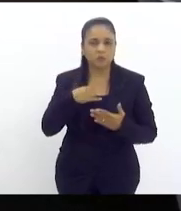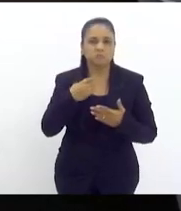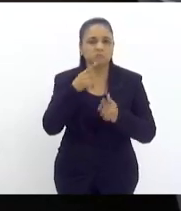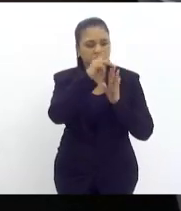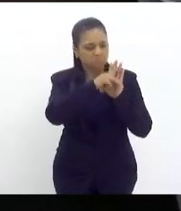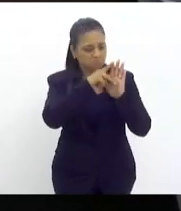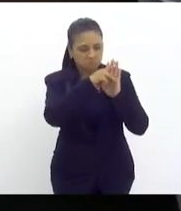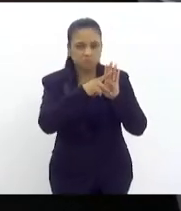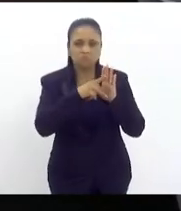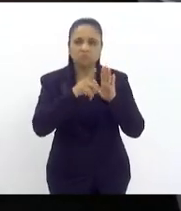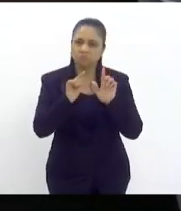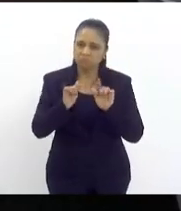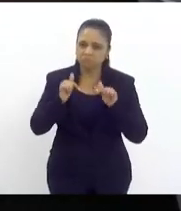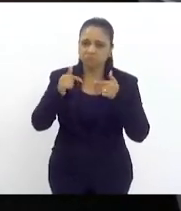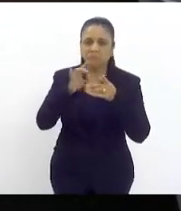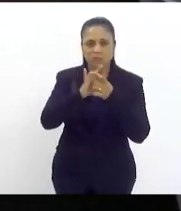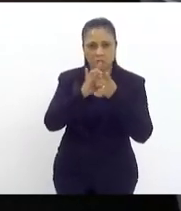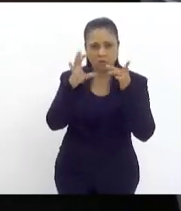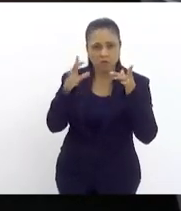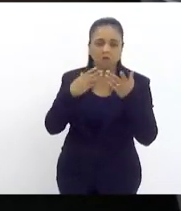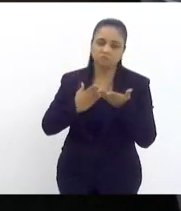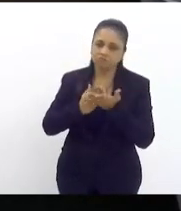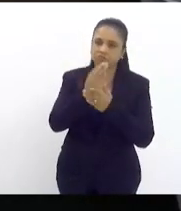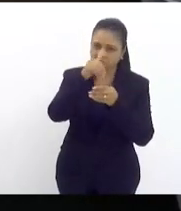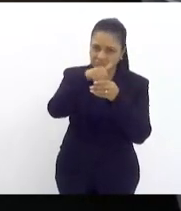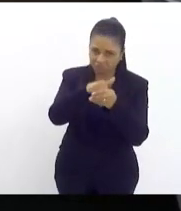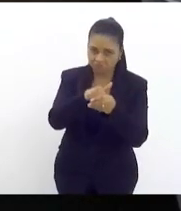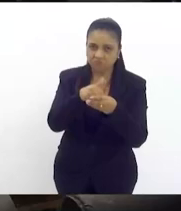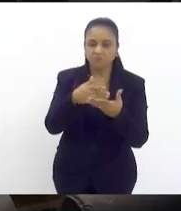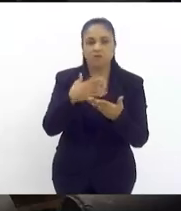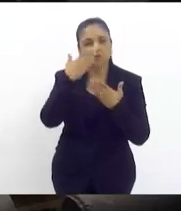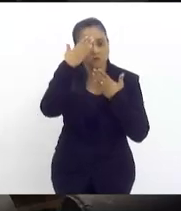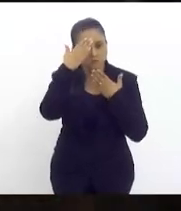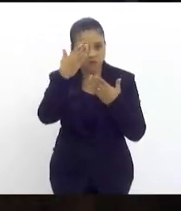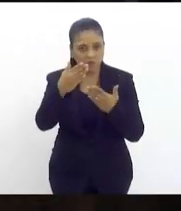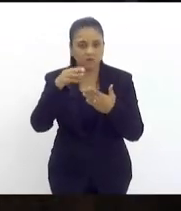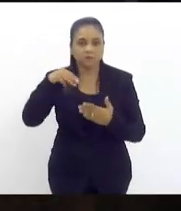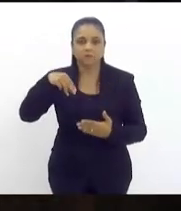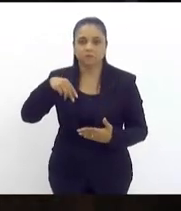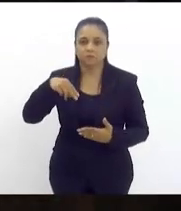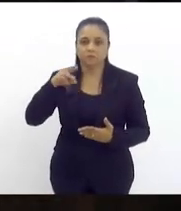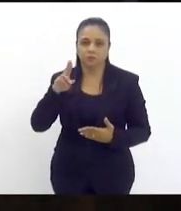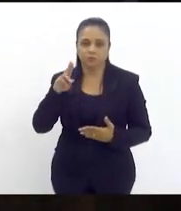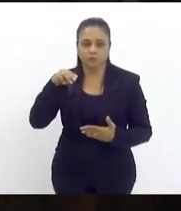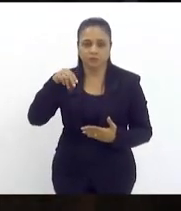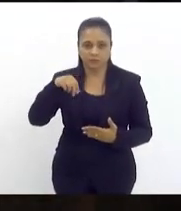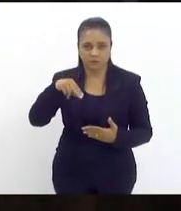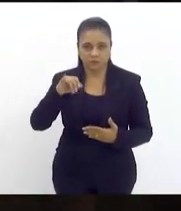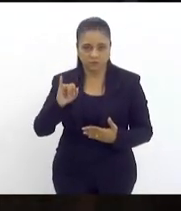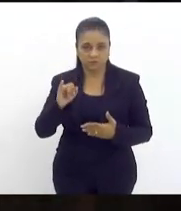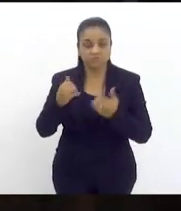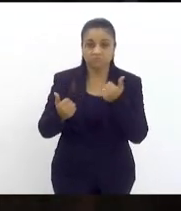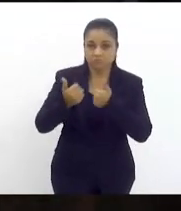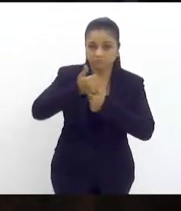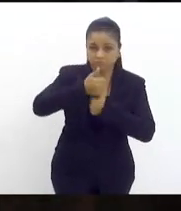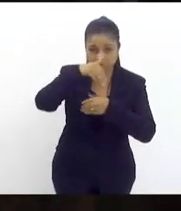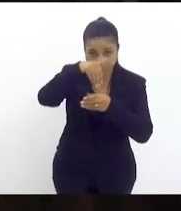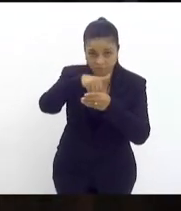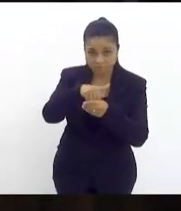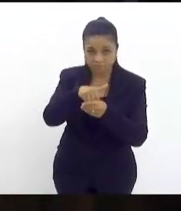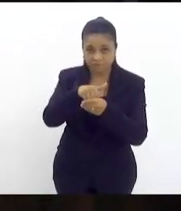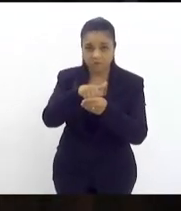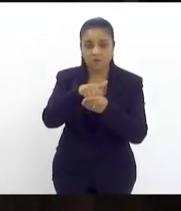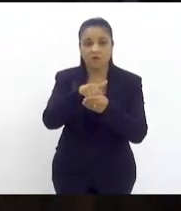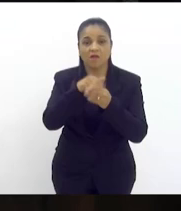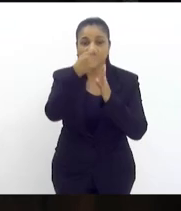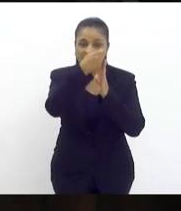E a favor, presidente. Muito obrigado, deputado Munir. Em votação, substitutivo, com